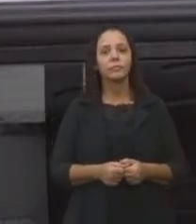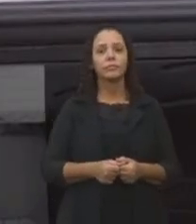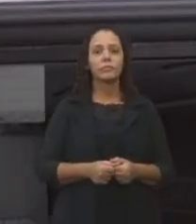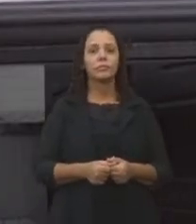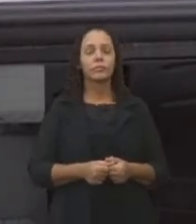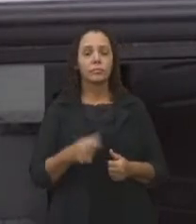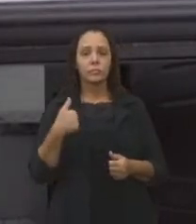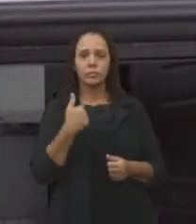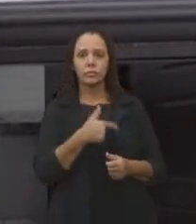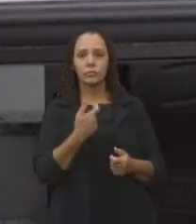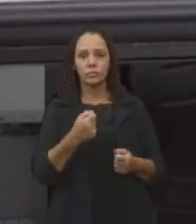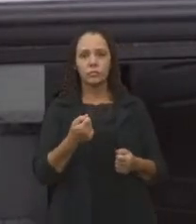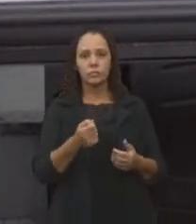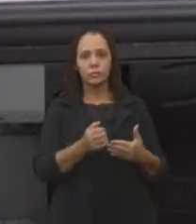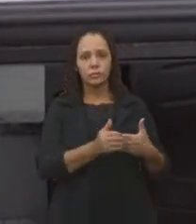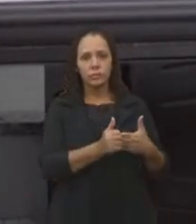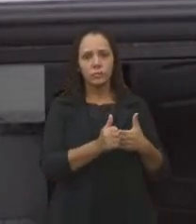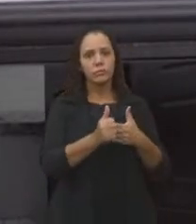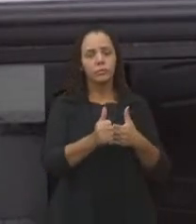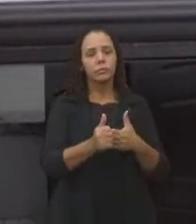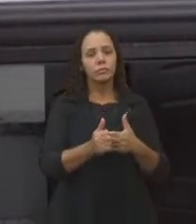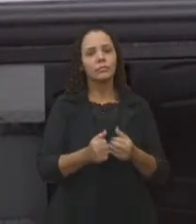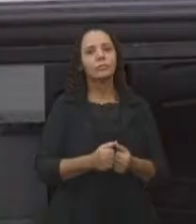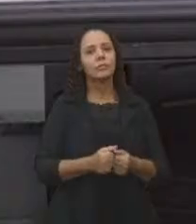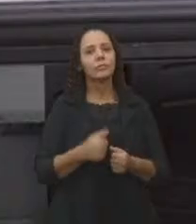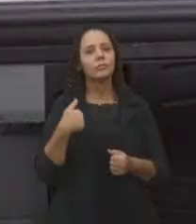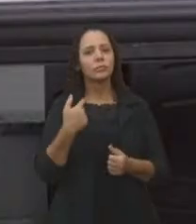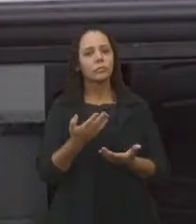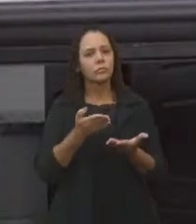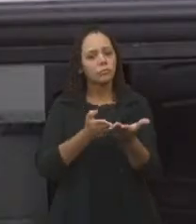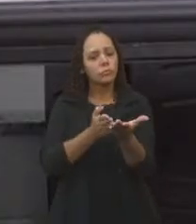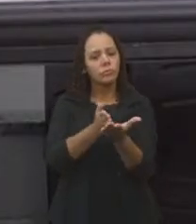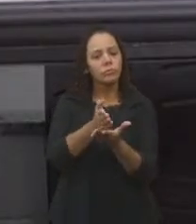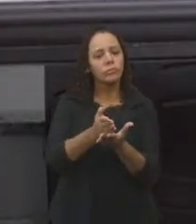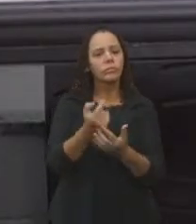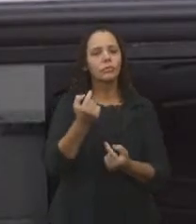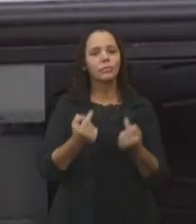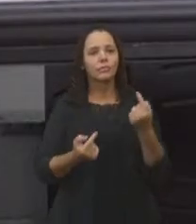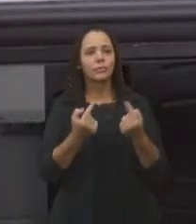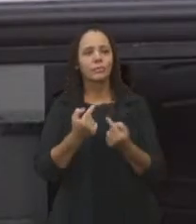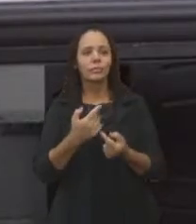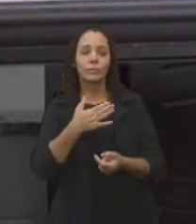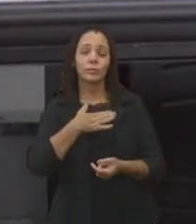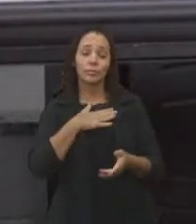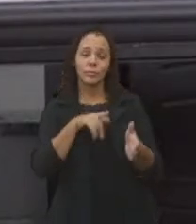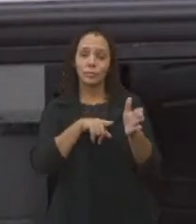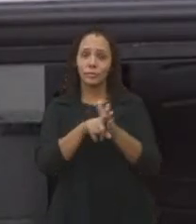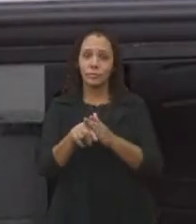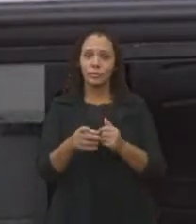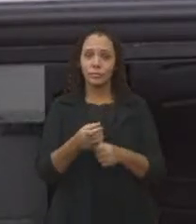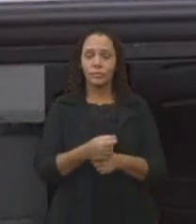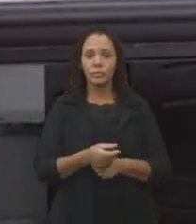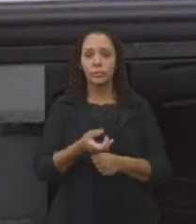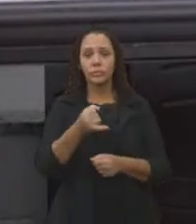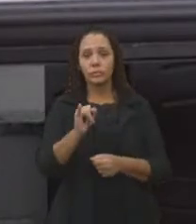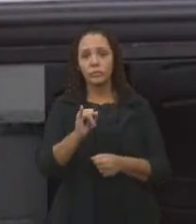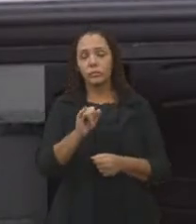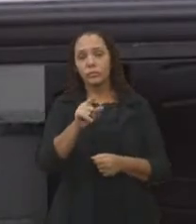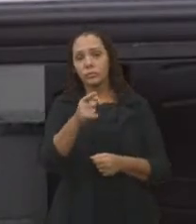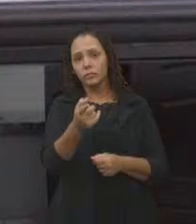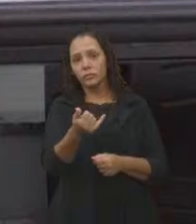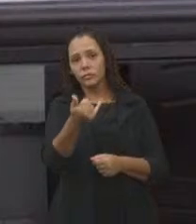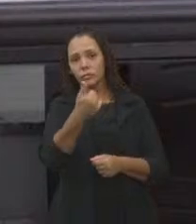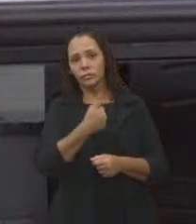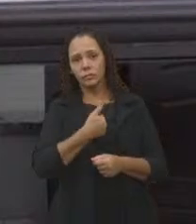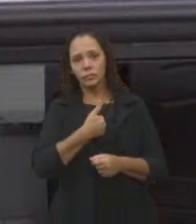ter um rumo a tomar. E qual que é o rumo que a gente quer tomar em Jacareí? Essa é a minha questão. Se o senhor falar hoje, por exemplo, que